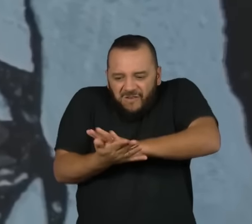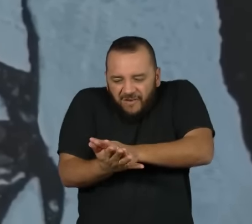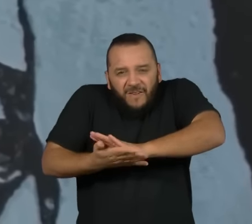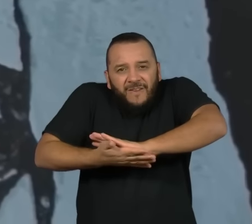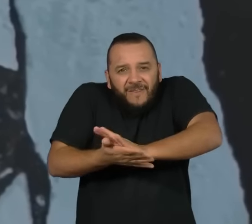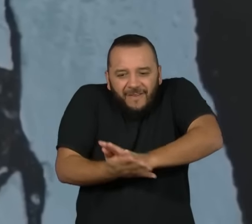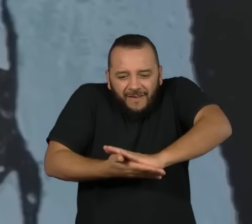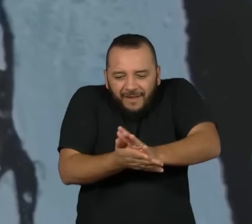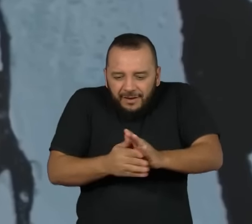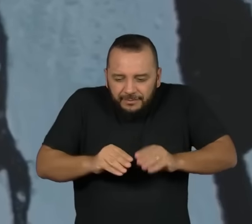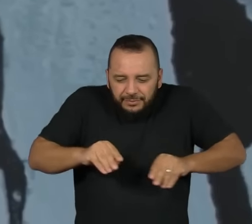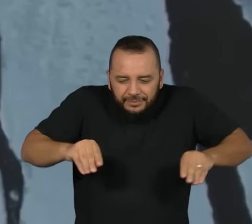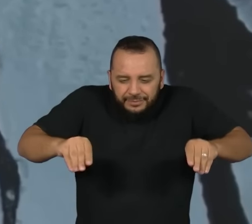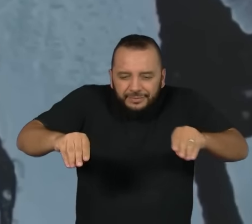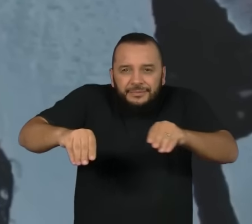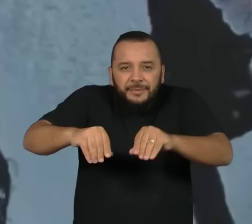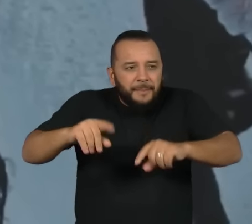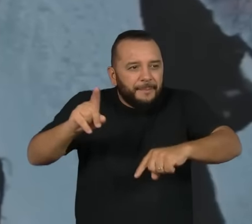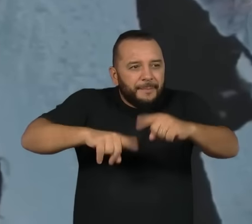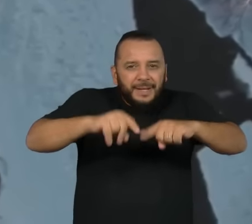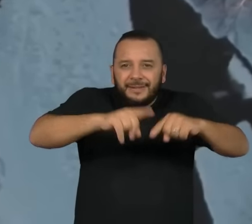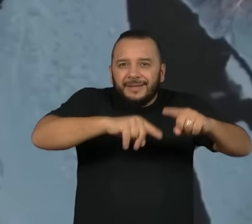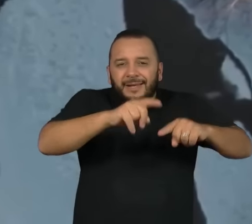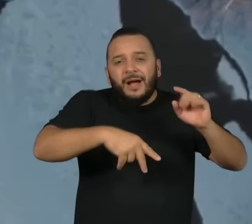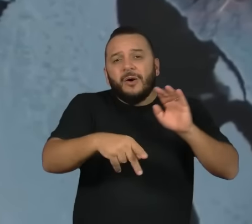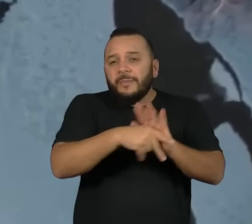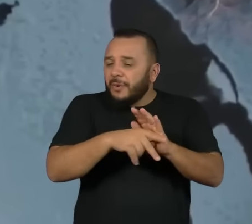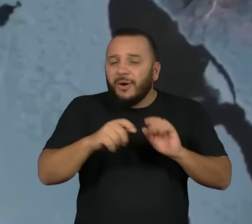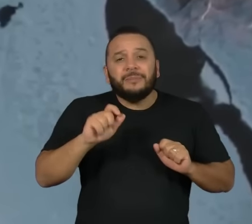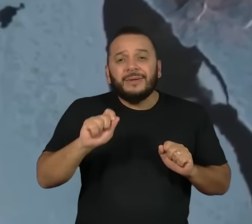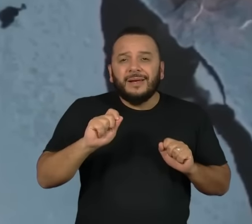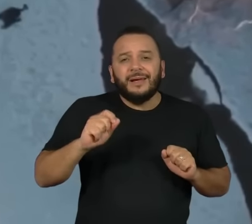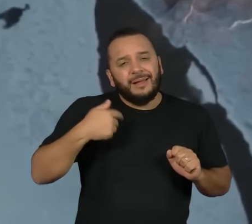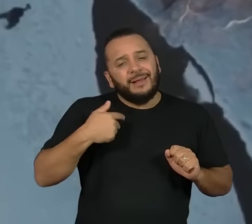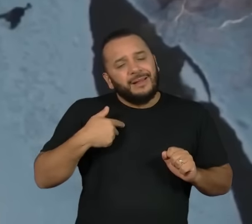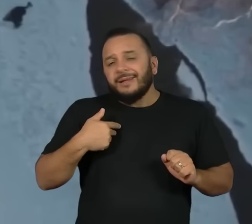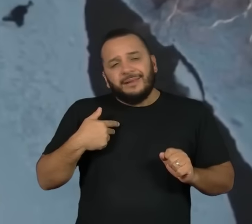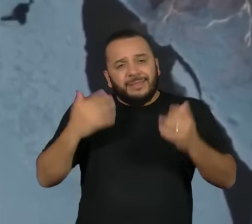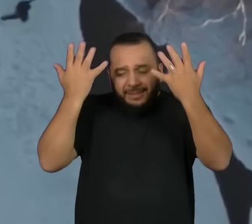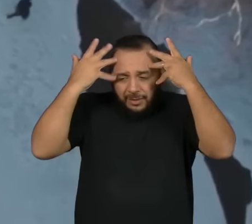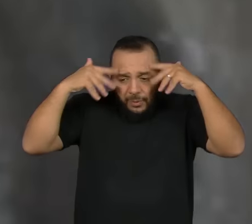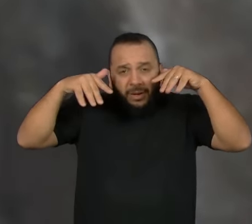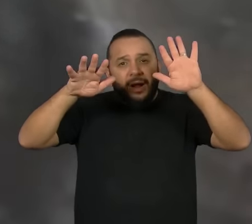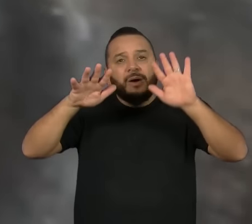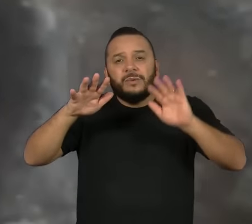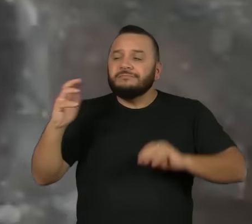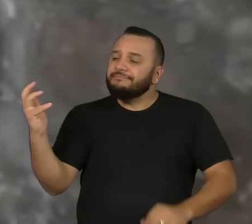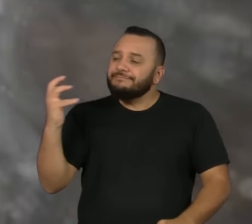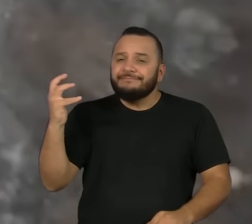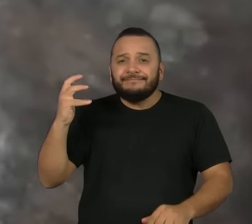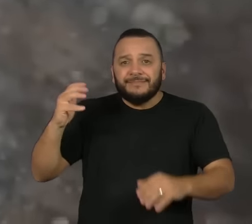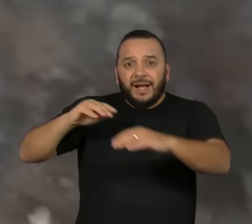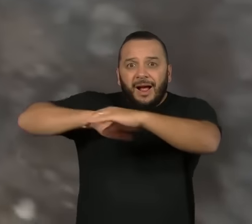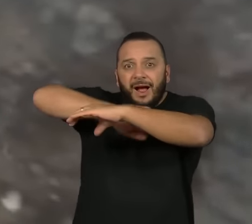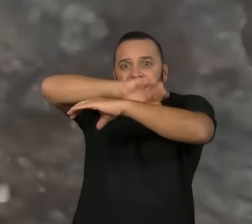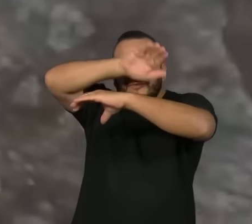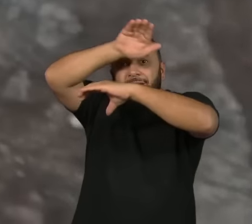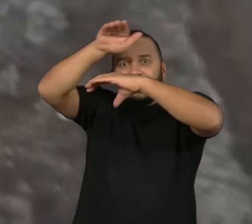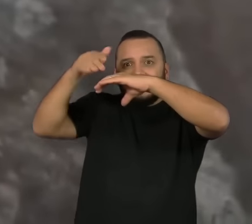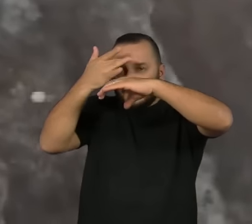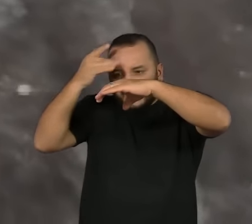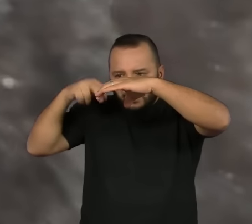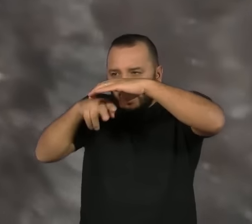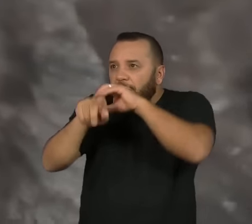se inspira nas matérias-primas usadas nas primeiras pinturas rupestres nas cavernas. As obras dialogam com